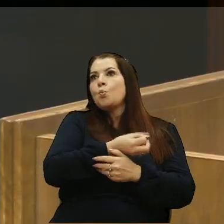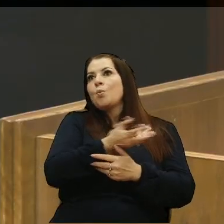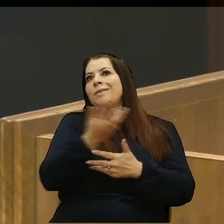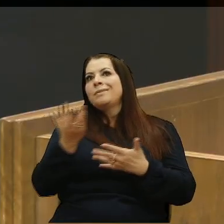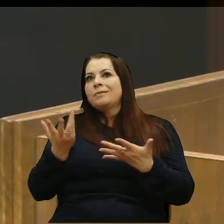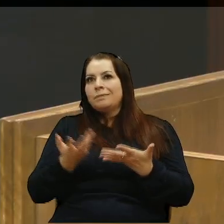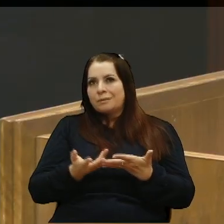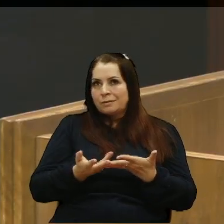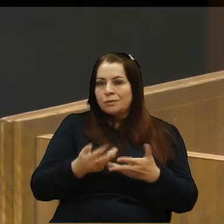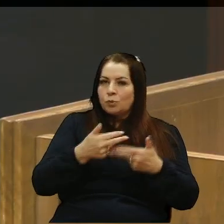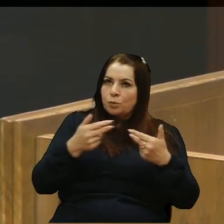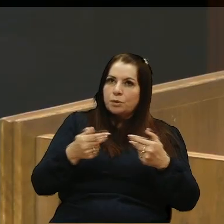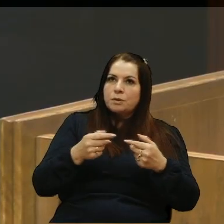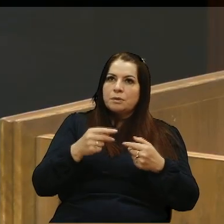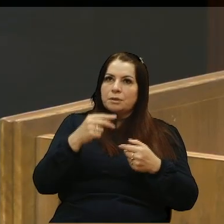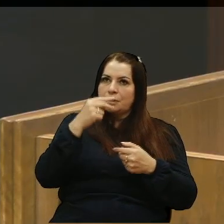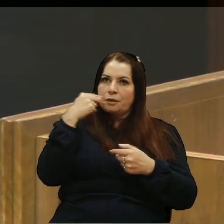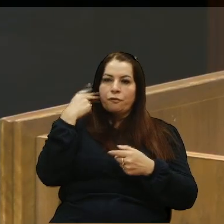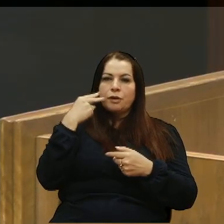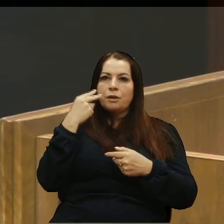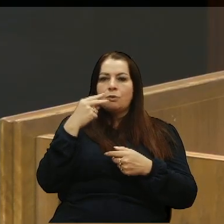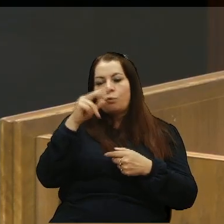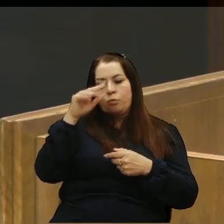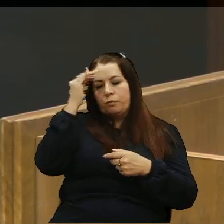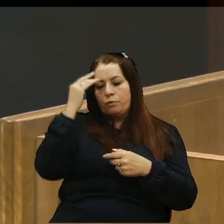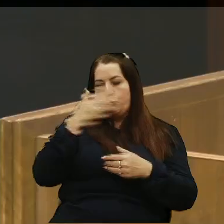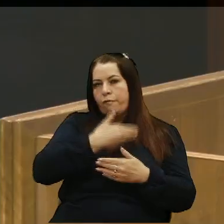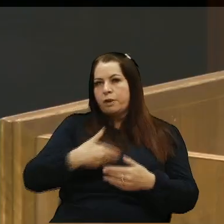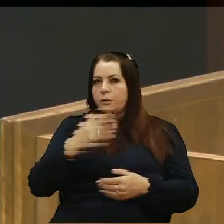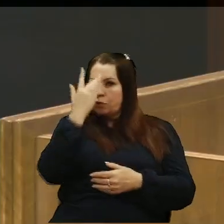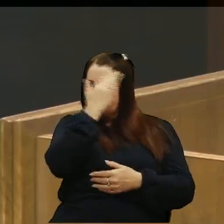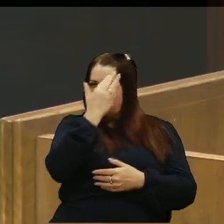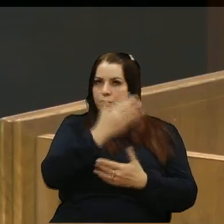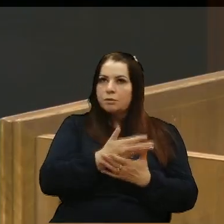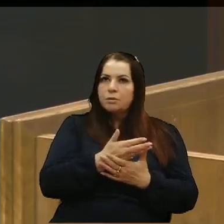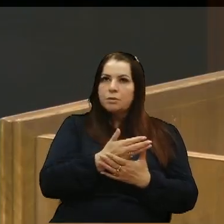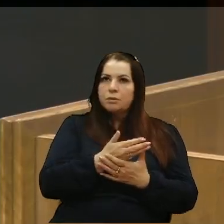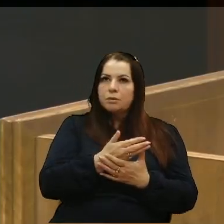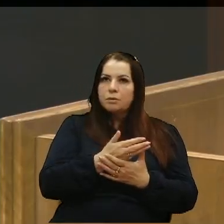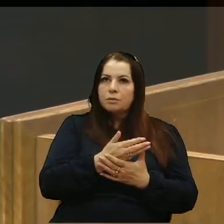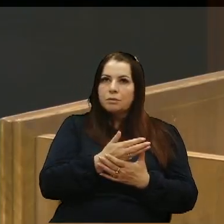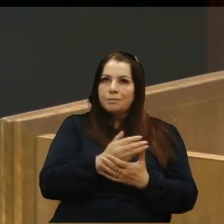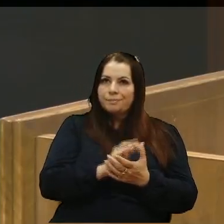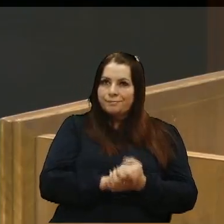coisas o governo Adiló está vindo... Vereadora,